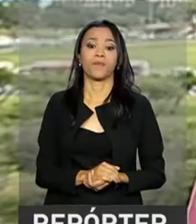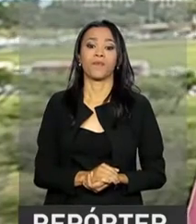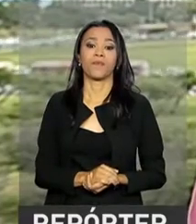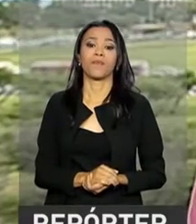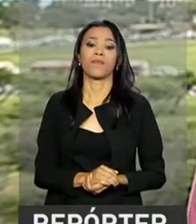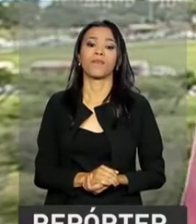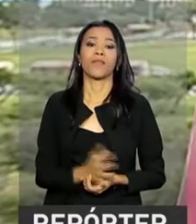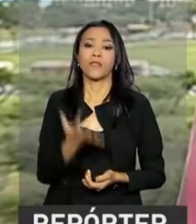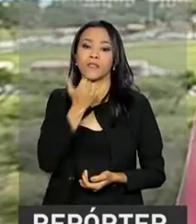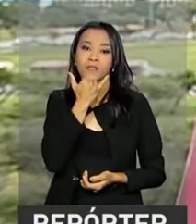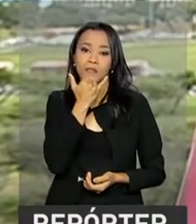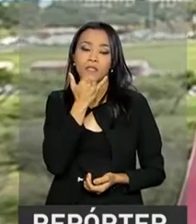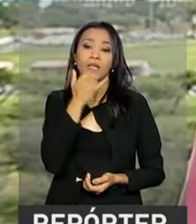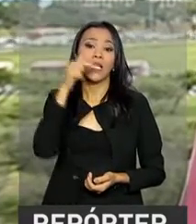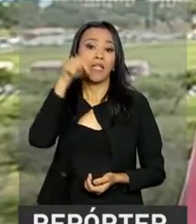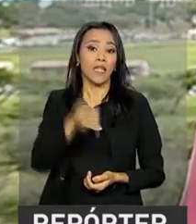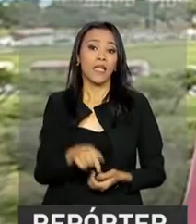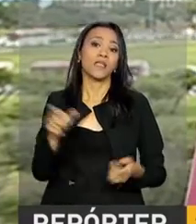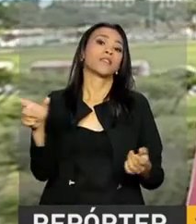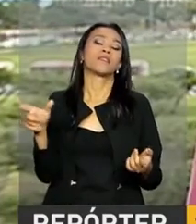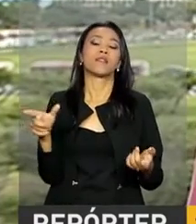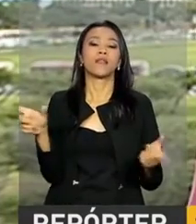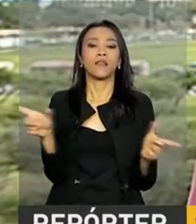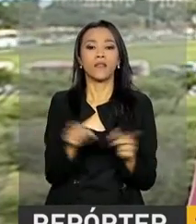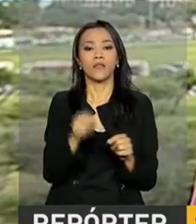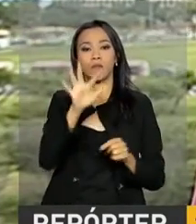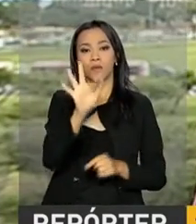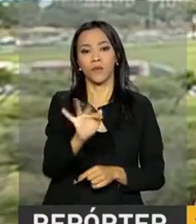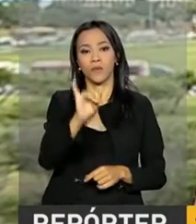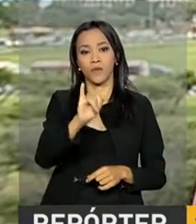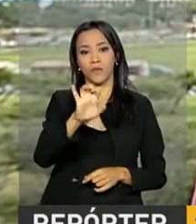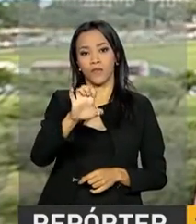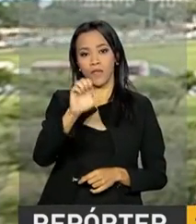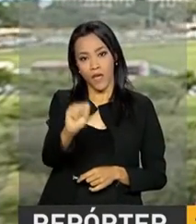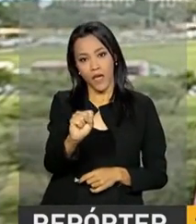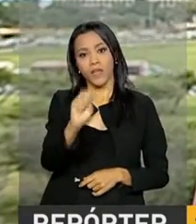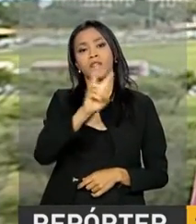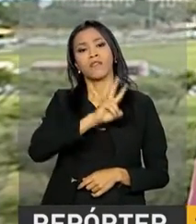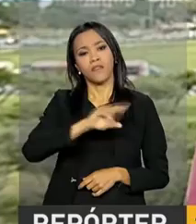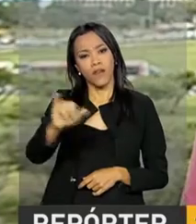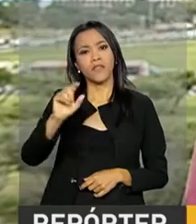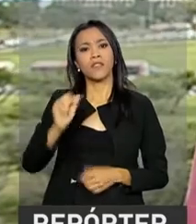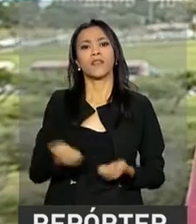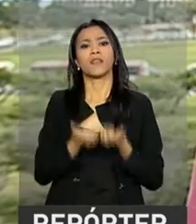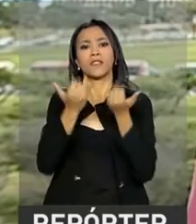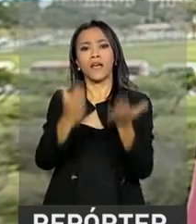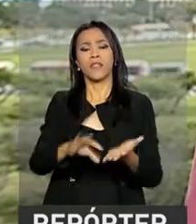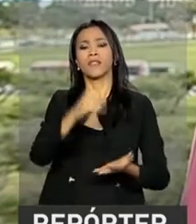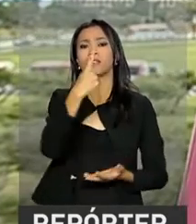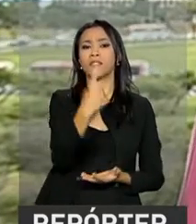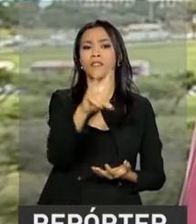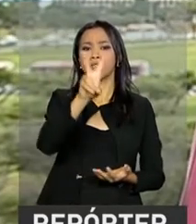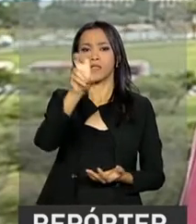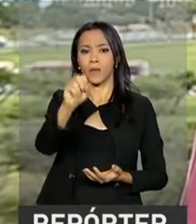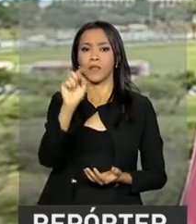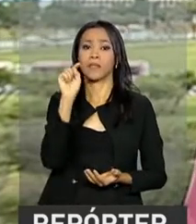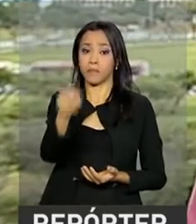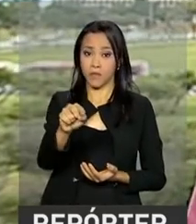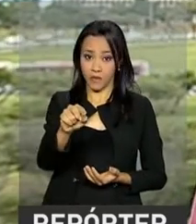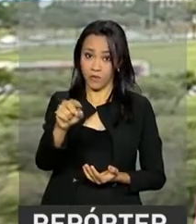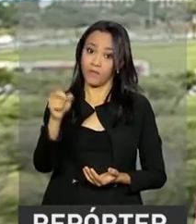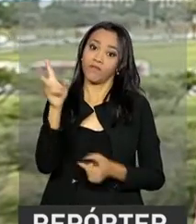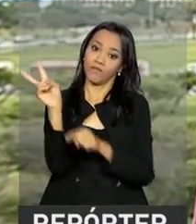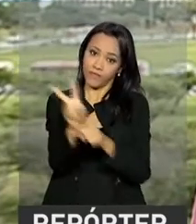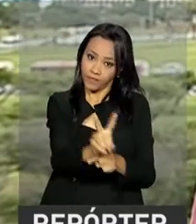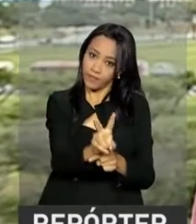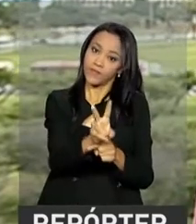perdão nesta edição do fies o fundo de financiamento estudantil vão ser concedido 150 mil financiamentos